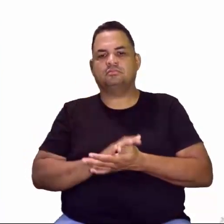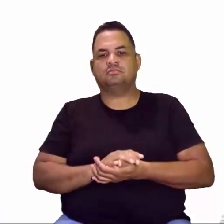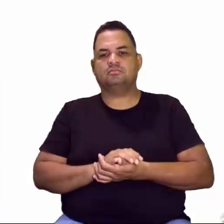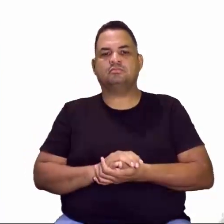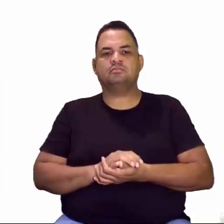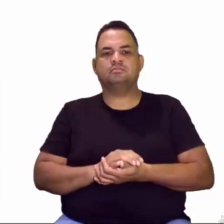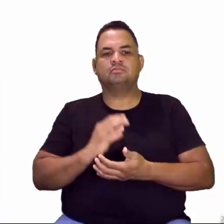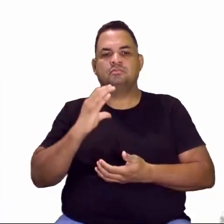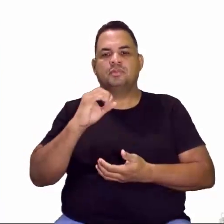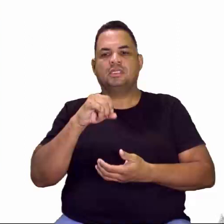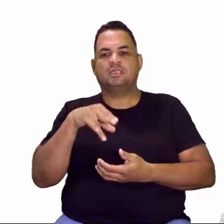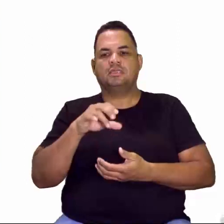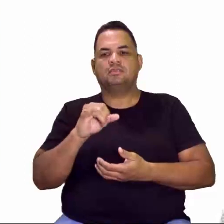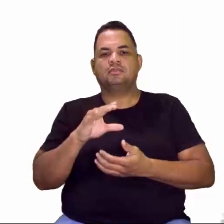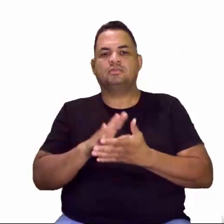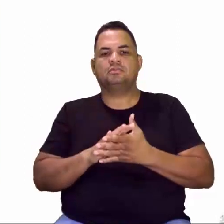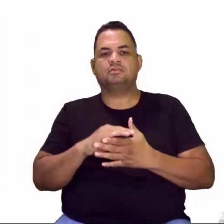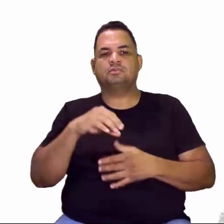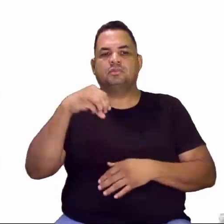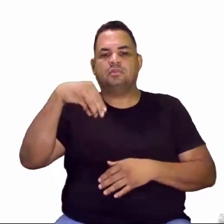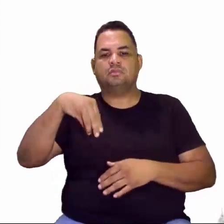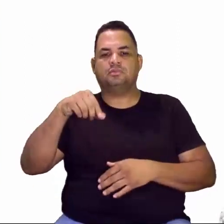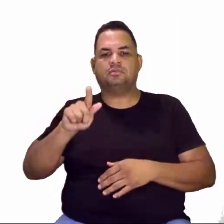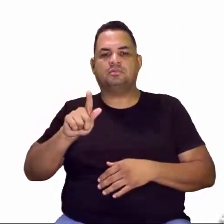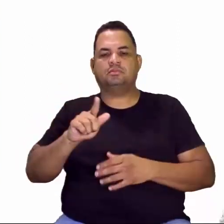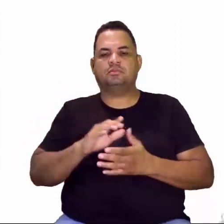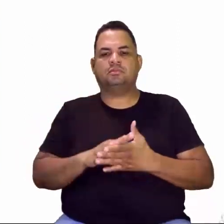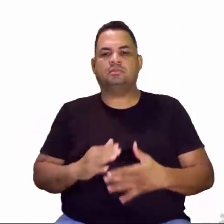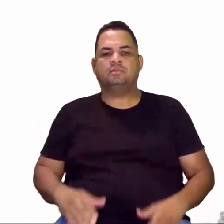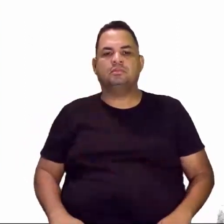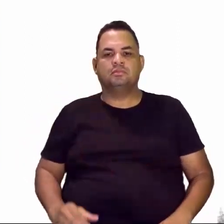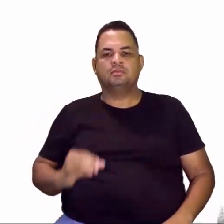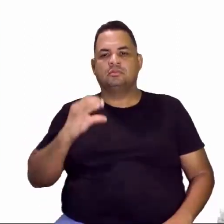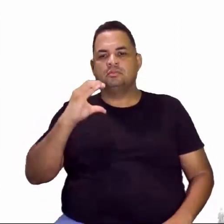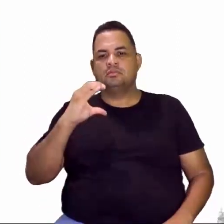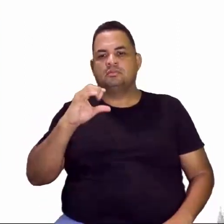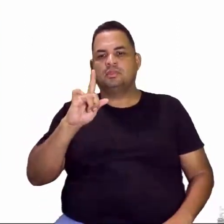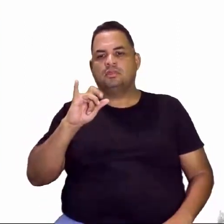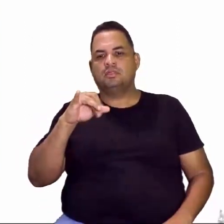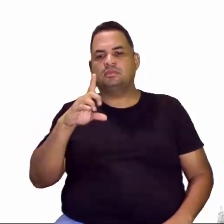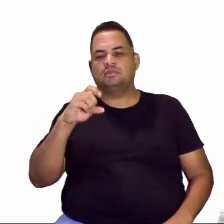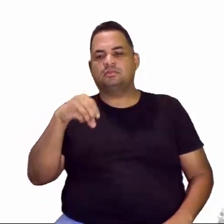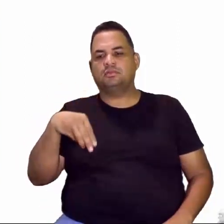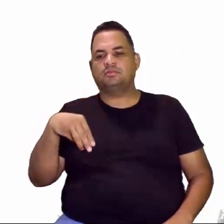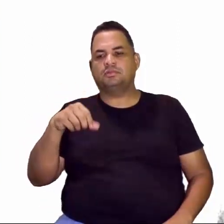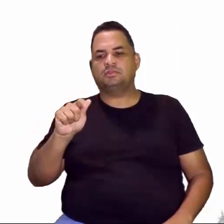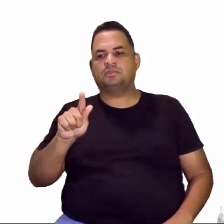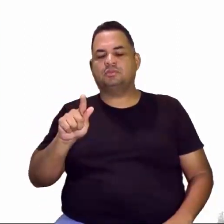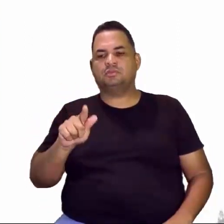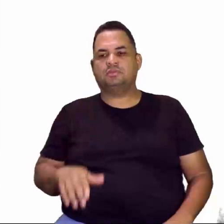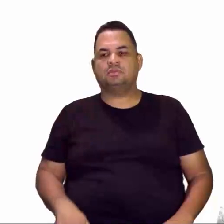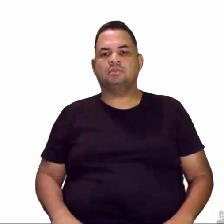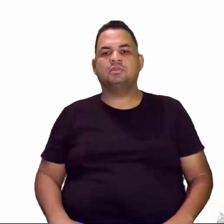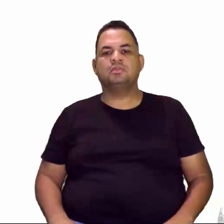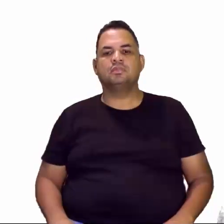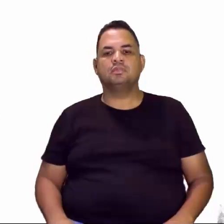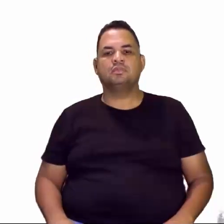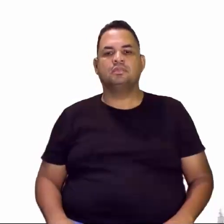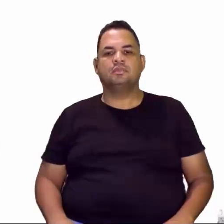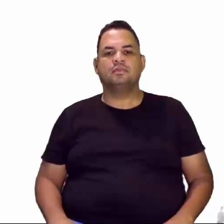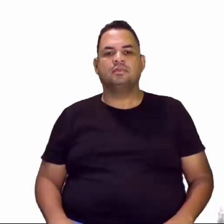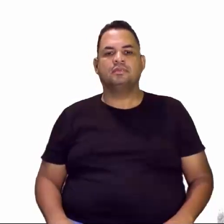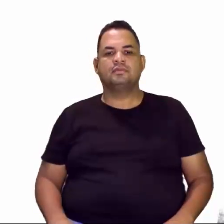e o nosso cátion é o magnésio. Então, fica cloreto de magnésio. Olha aqui,